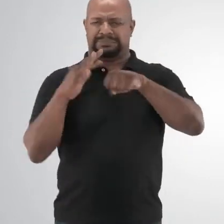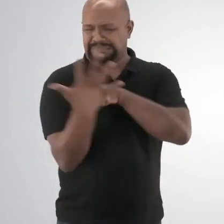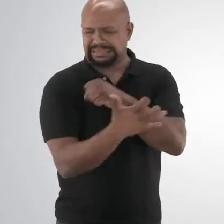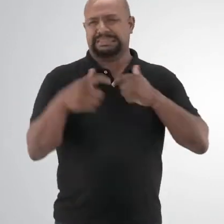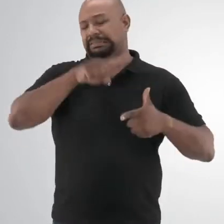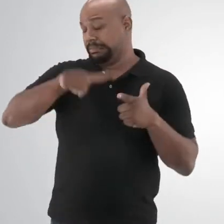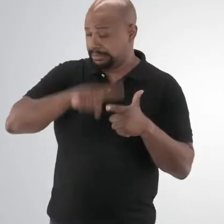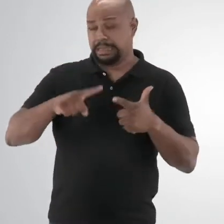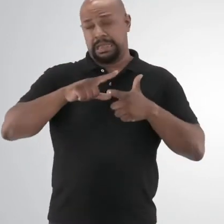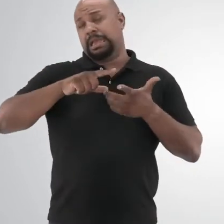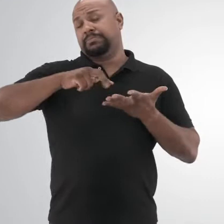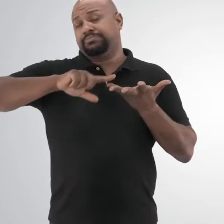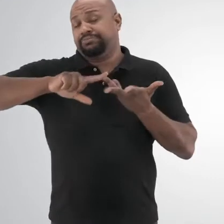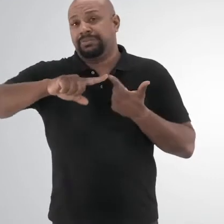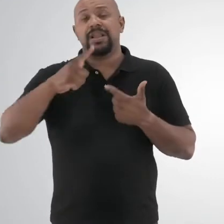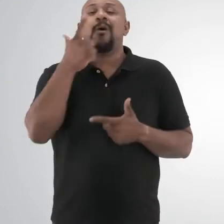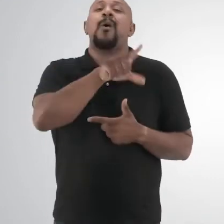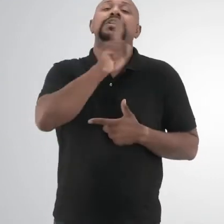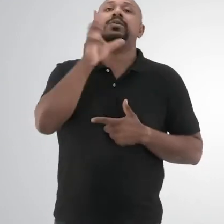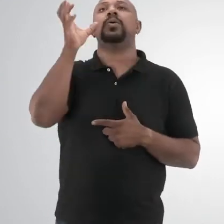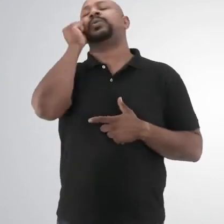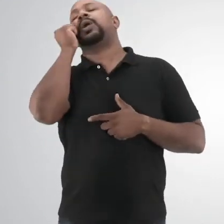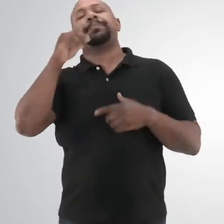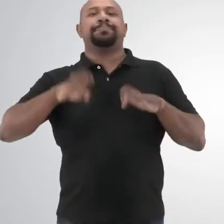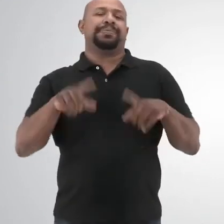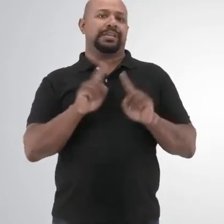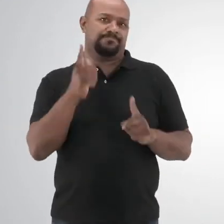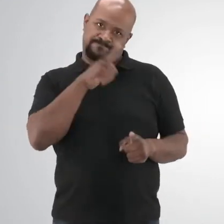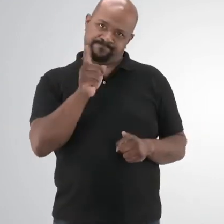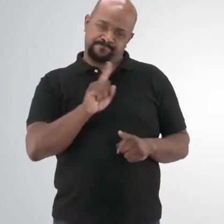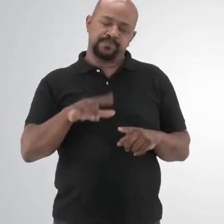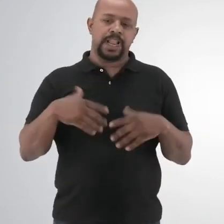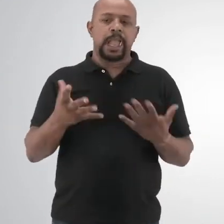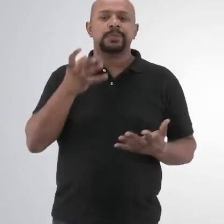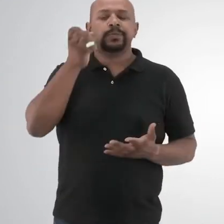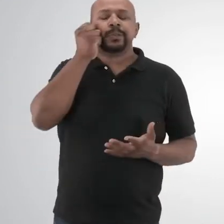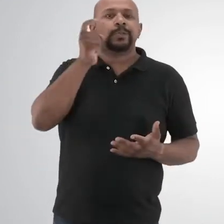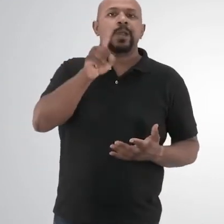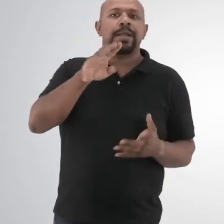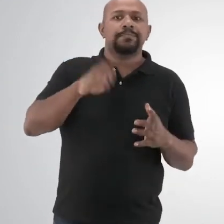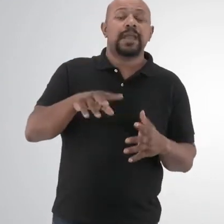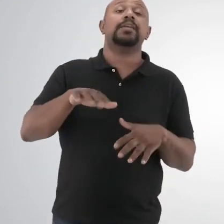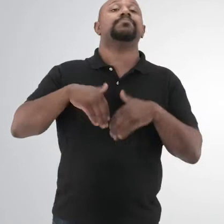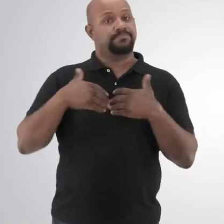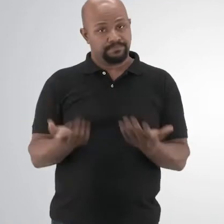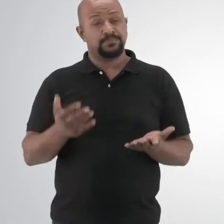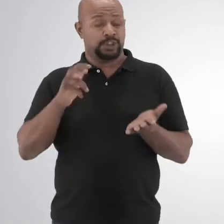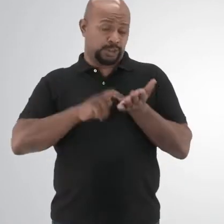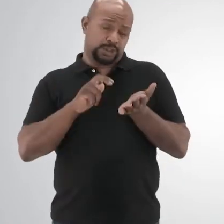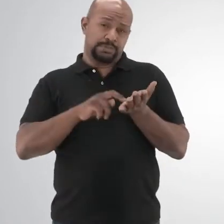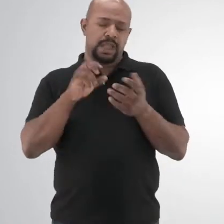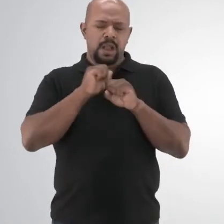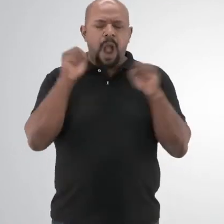esses problemas que a gente tem passado, tem me relatado que não tem conseguido dormir direito. E além de não conseguir dormir direito, né, o que que acontece?